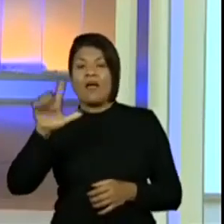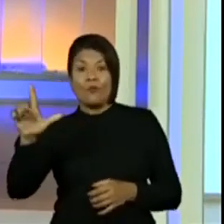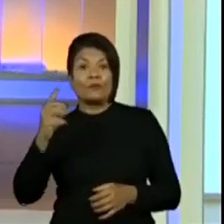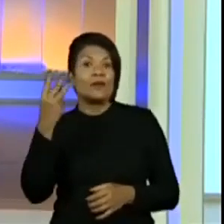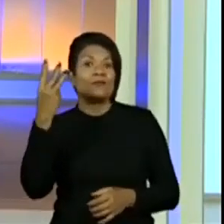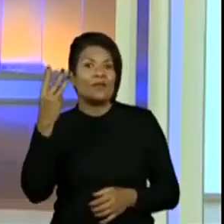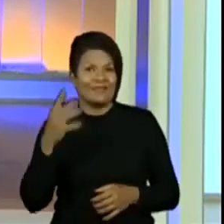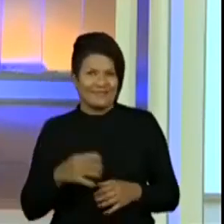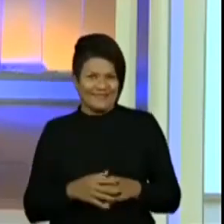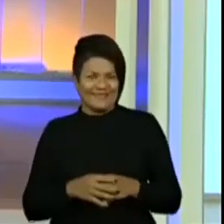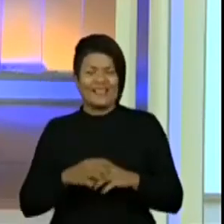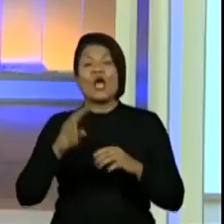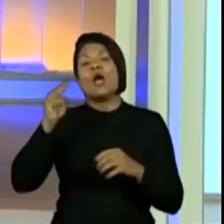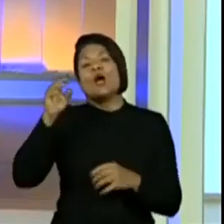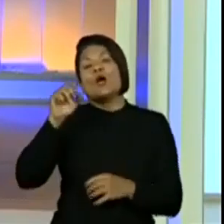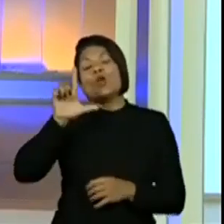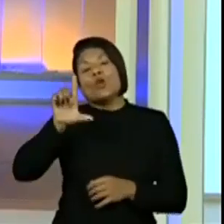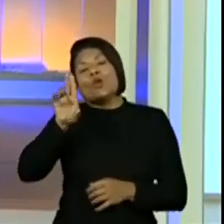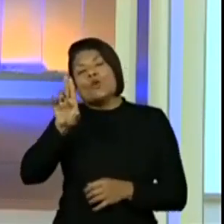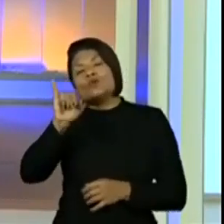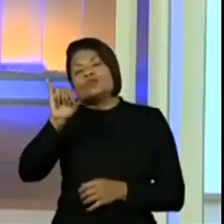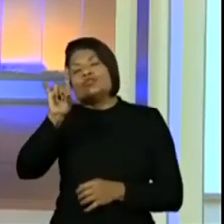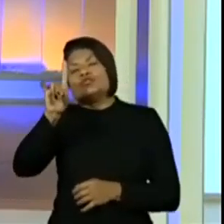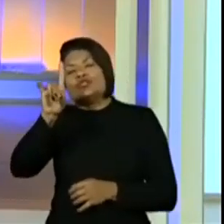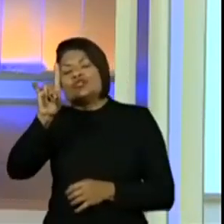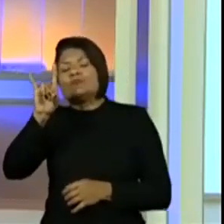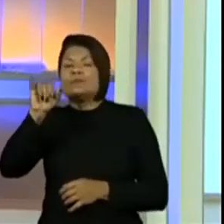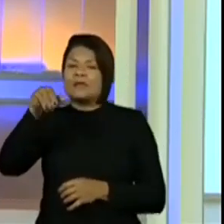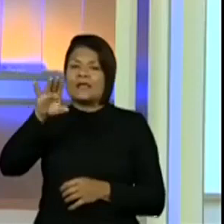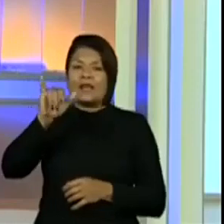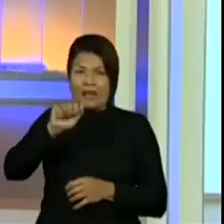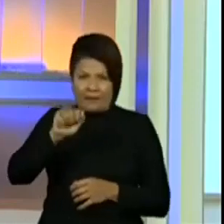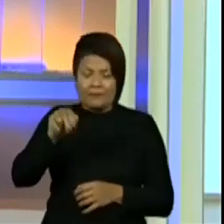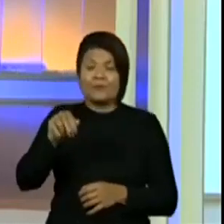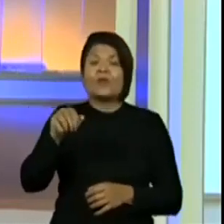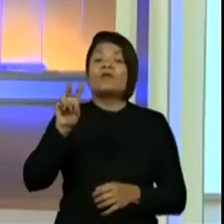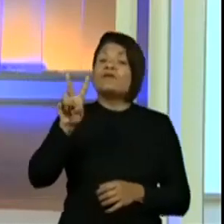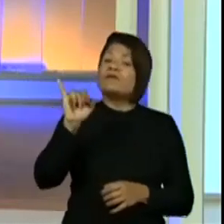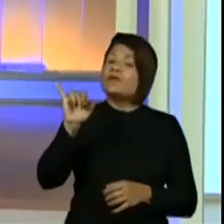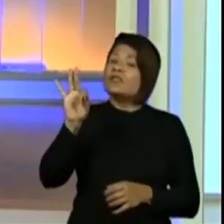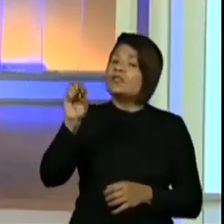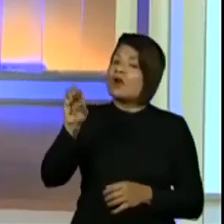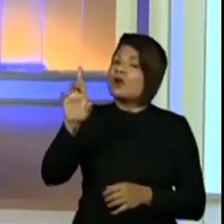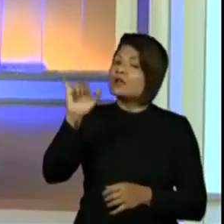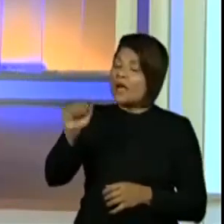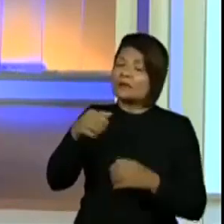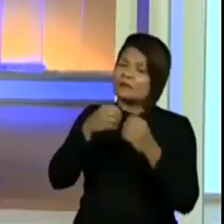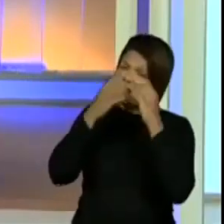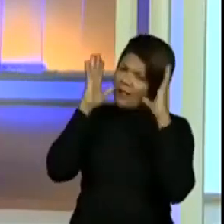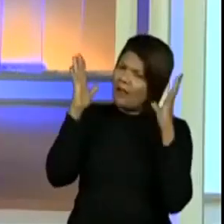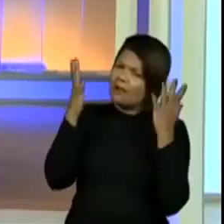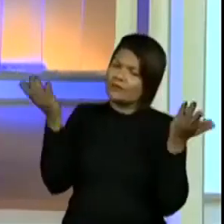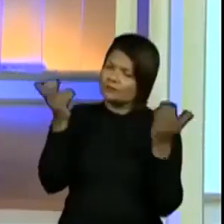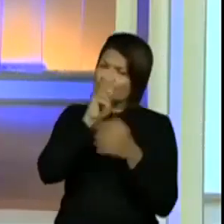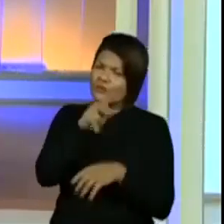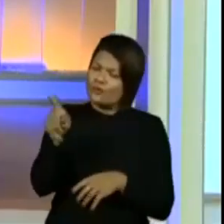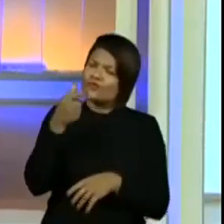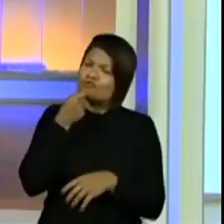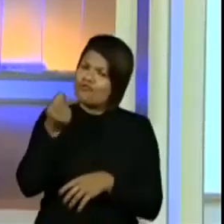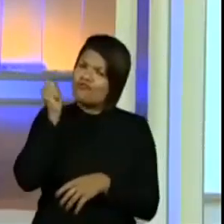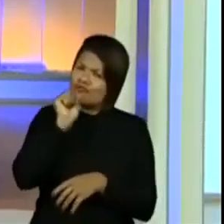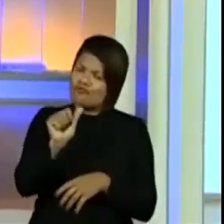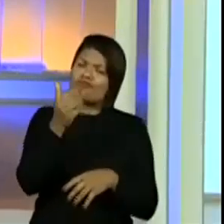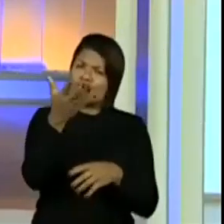Olha só, Ludmilian, Vitória e, claro, não esqueçam também, professoras e professores, se apresentem aqui para a